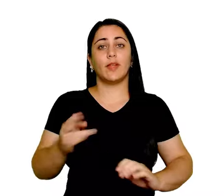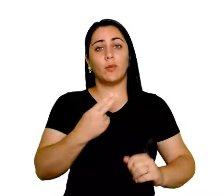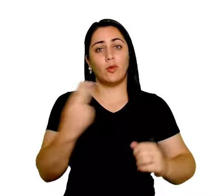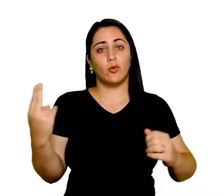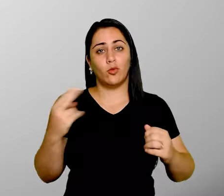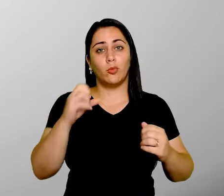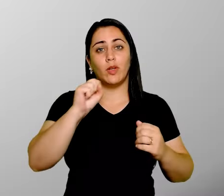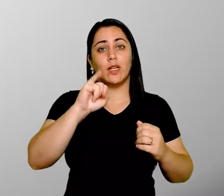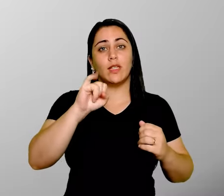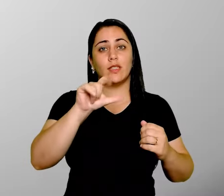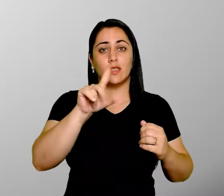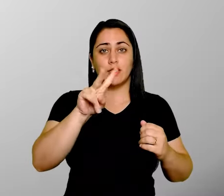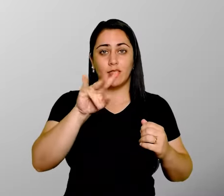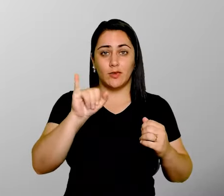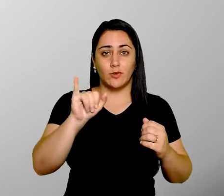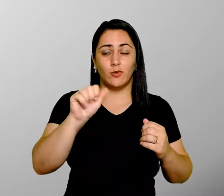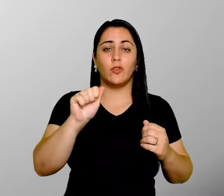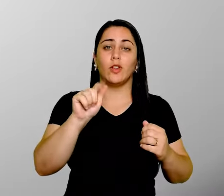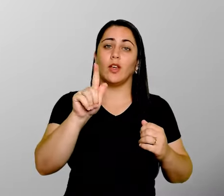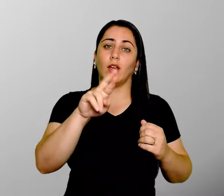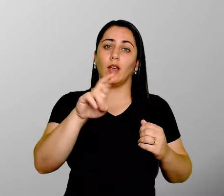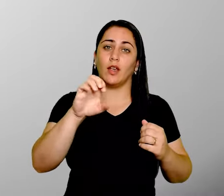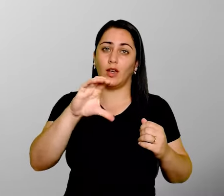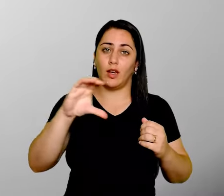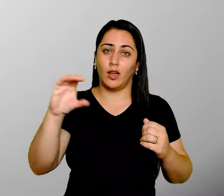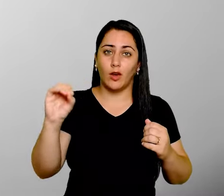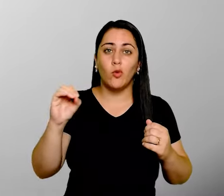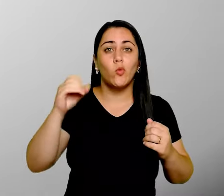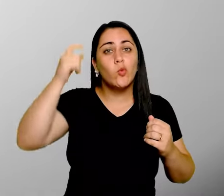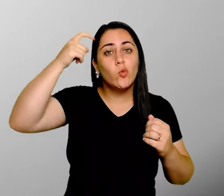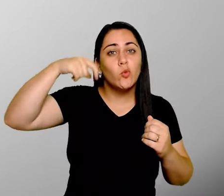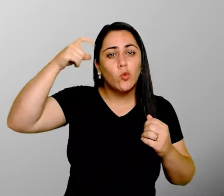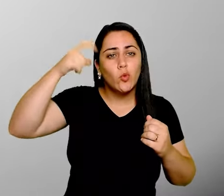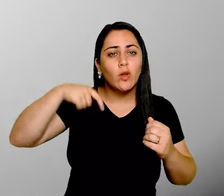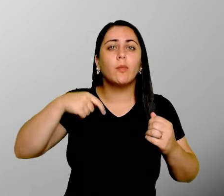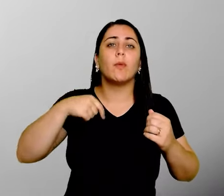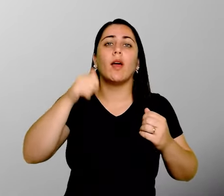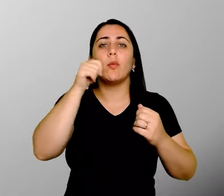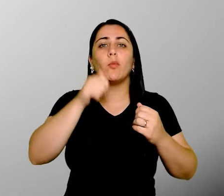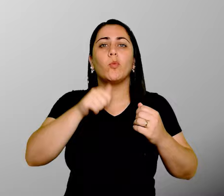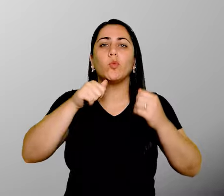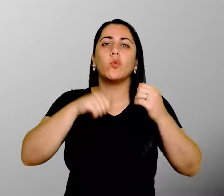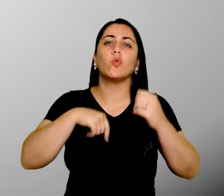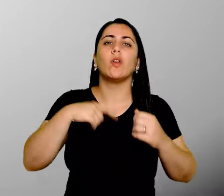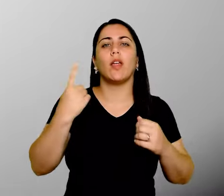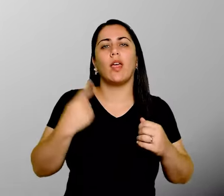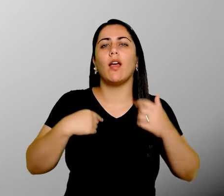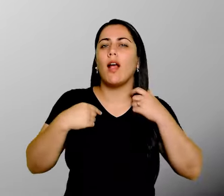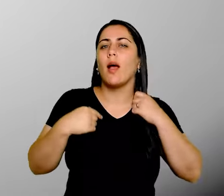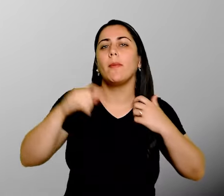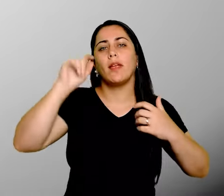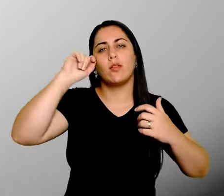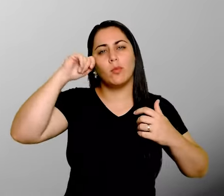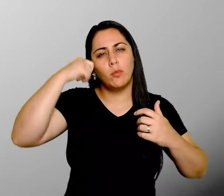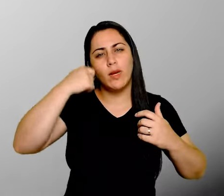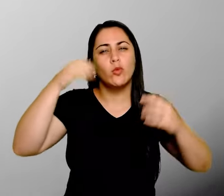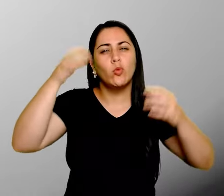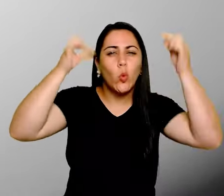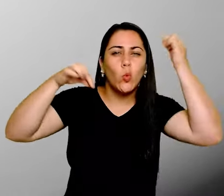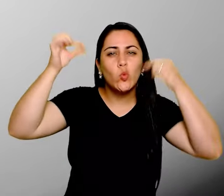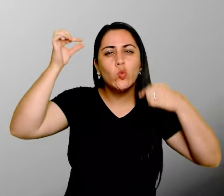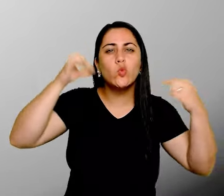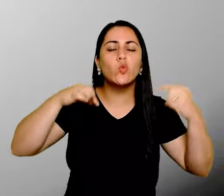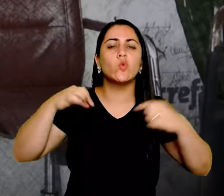Bom, eu sou a Silvia Greco, uma mulher morena, com cabelos castanhos claros e algumas luzes, usando uma camisa preta com